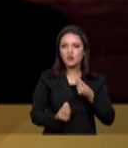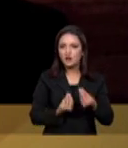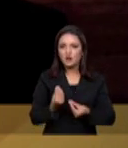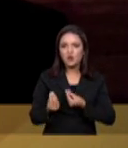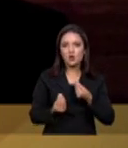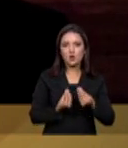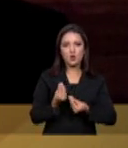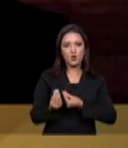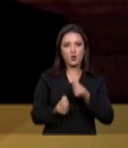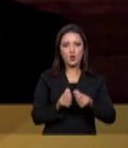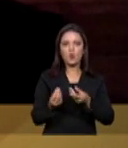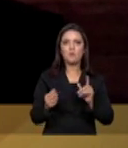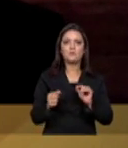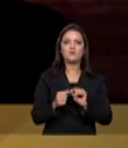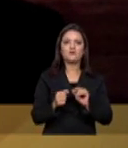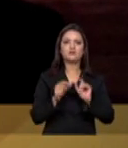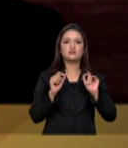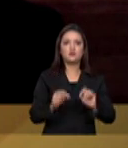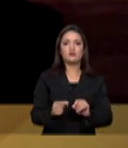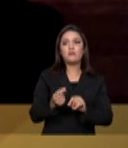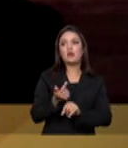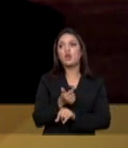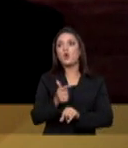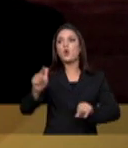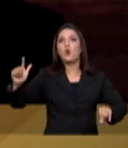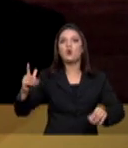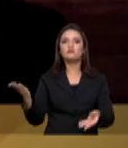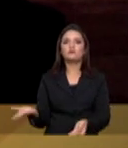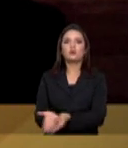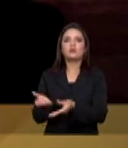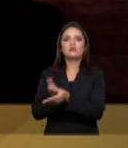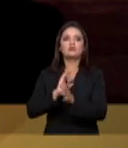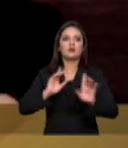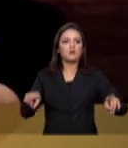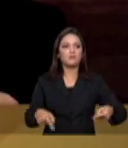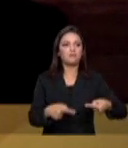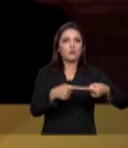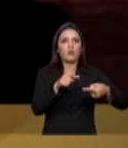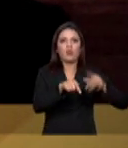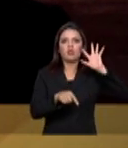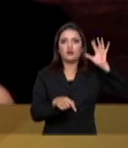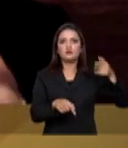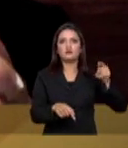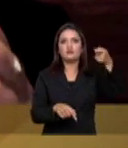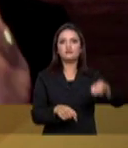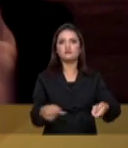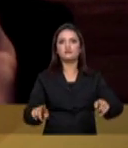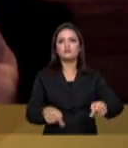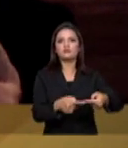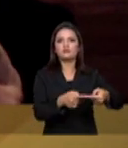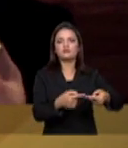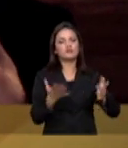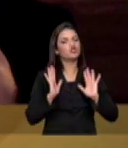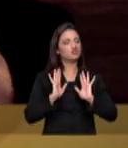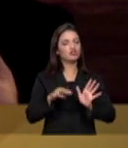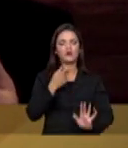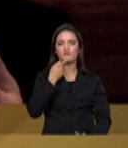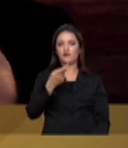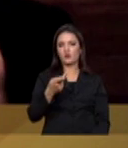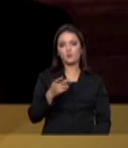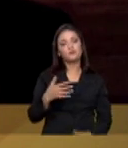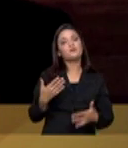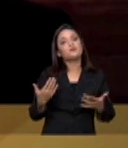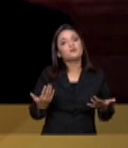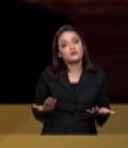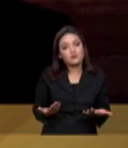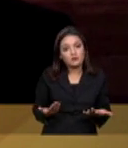de efeitos vinculantes aquela decisão e para tanto me permito aqui enfim